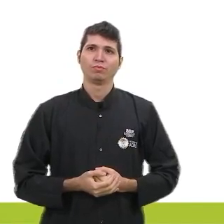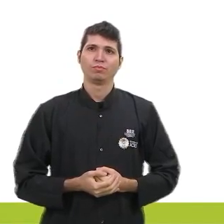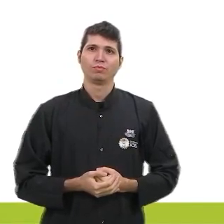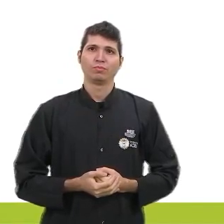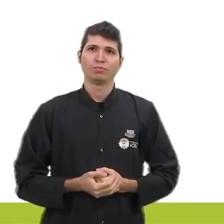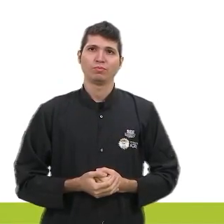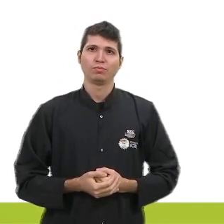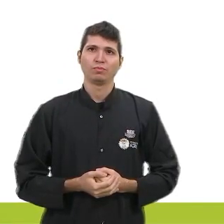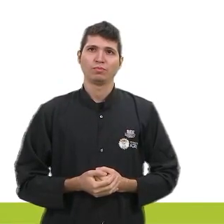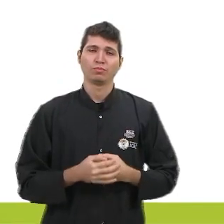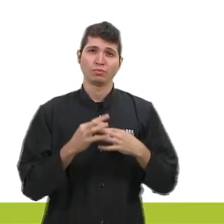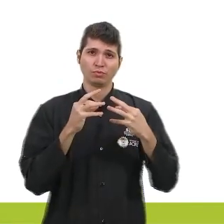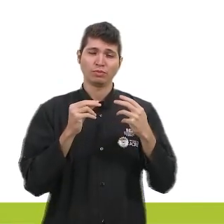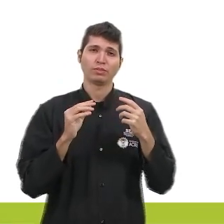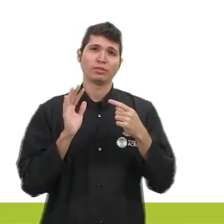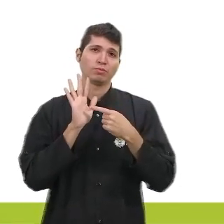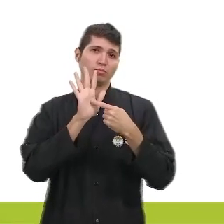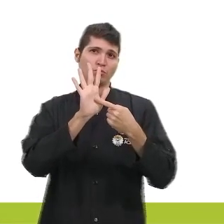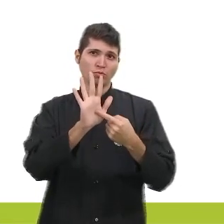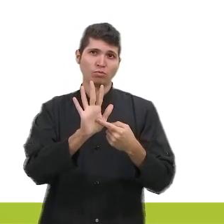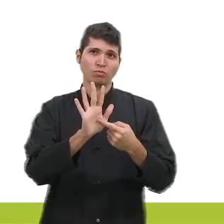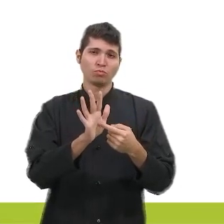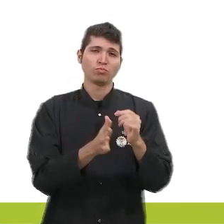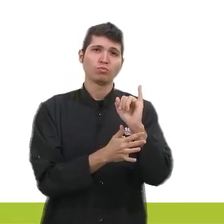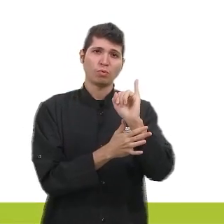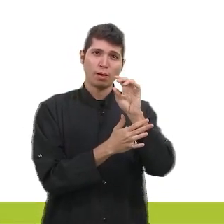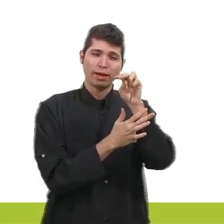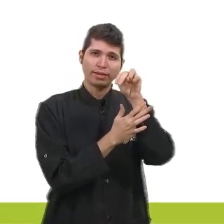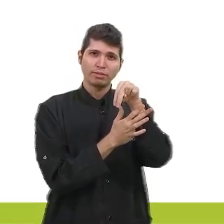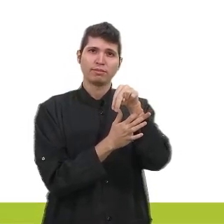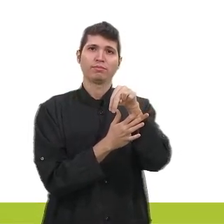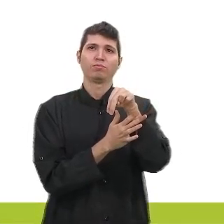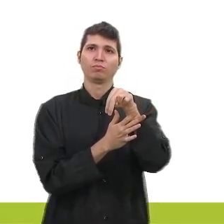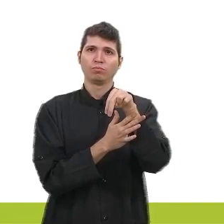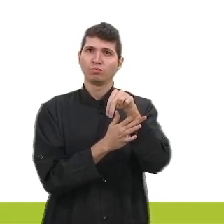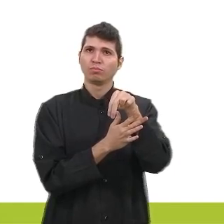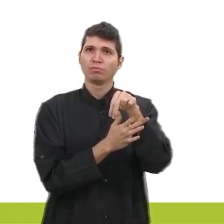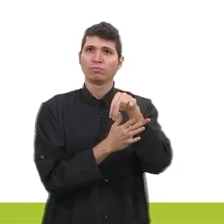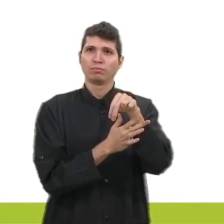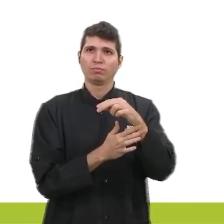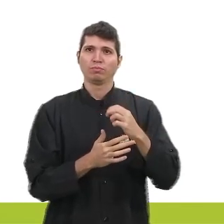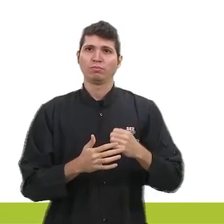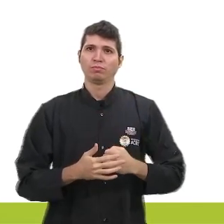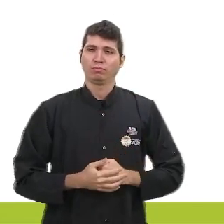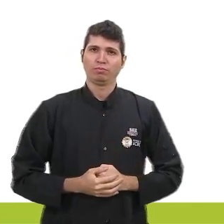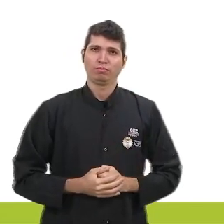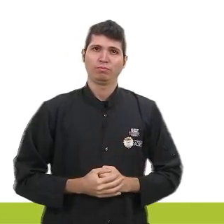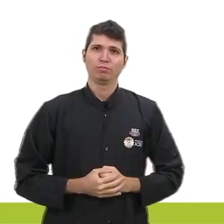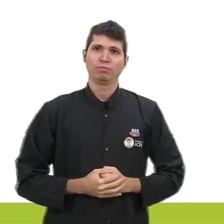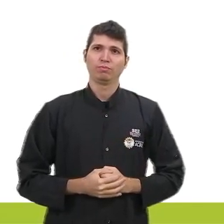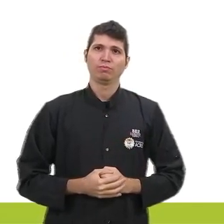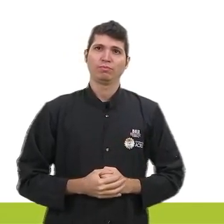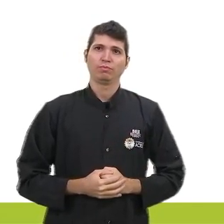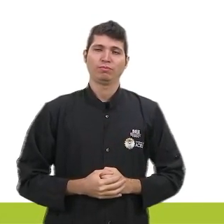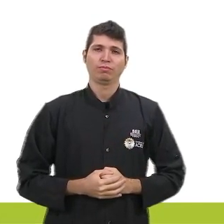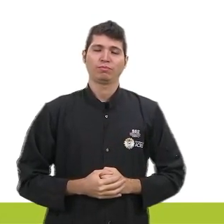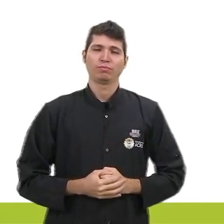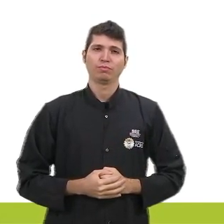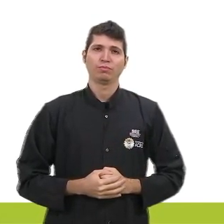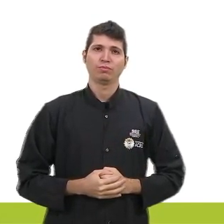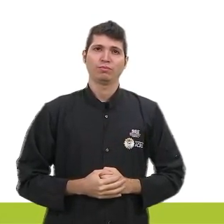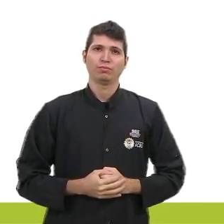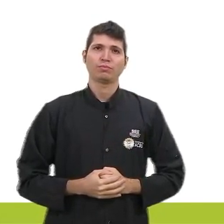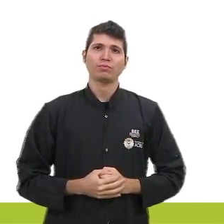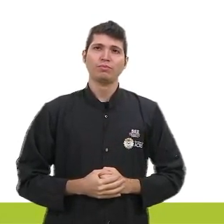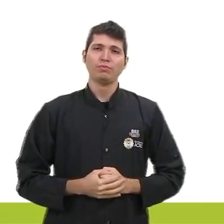incompletas, tá bom? Ok, pessoal, primeira parte ok, vamos à segunda. Segunda parte, não menos importante, né? Porque a gente está vendo só uma definição rápida